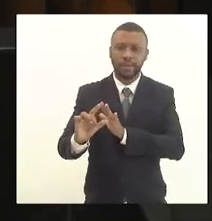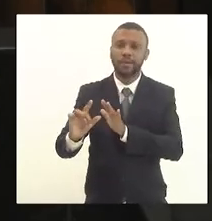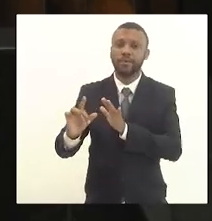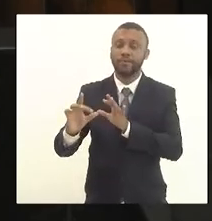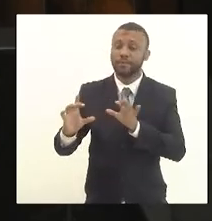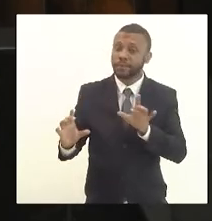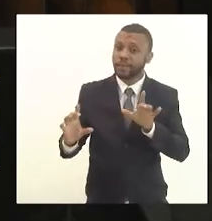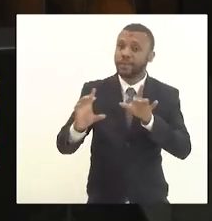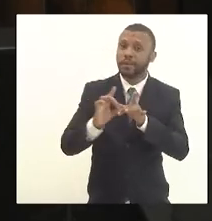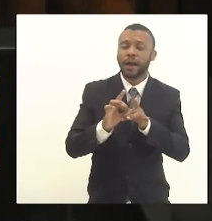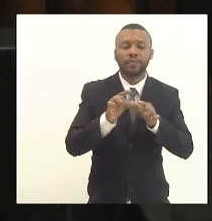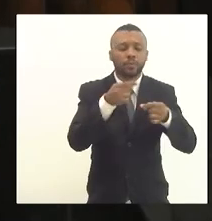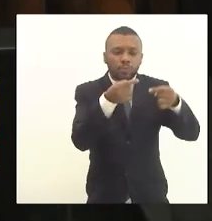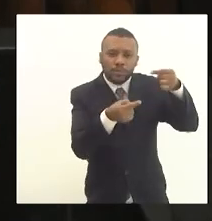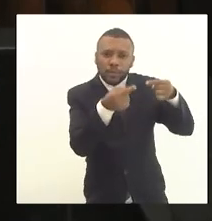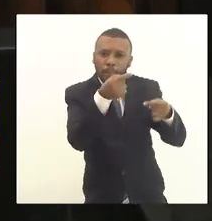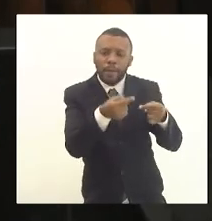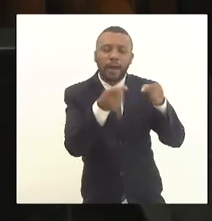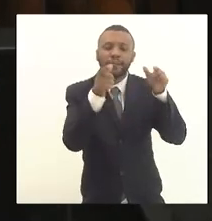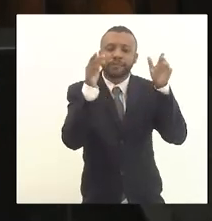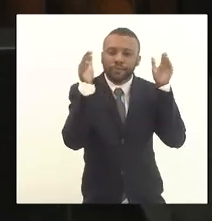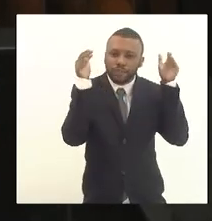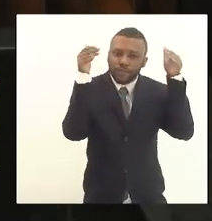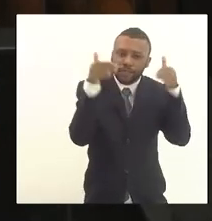Fórum de Desenvolvimento Econômico.